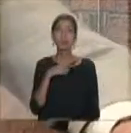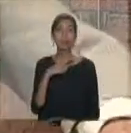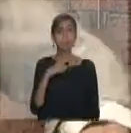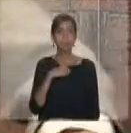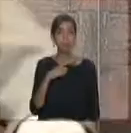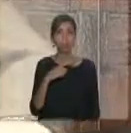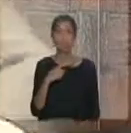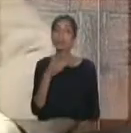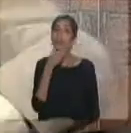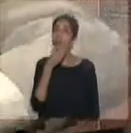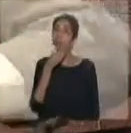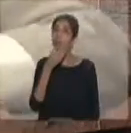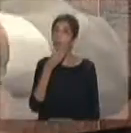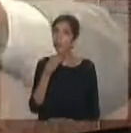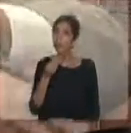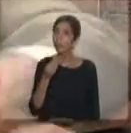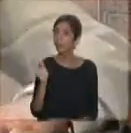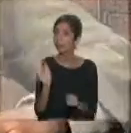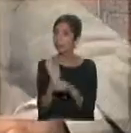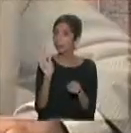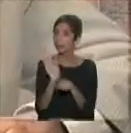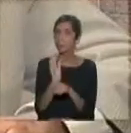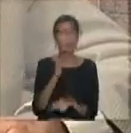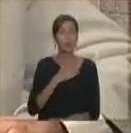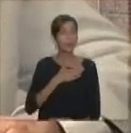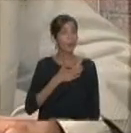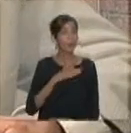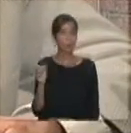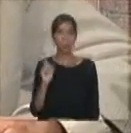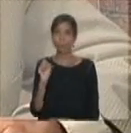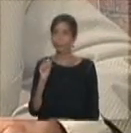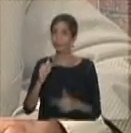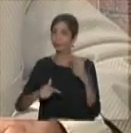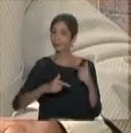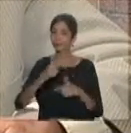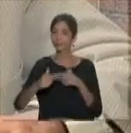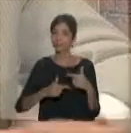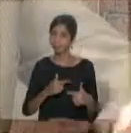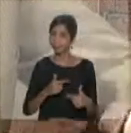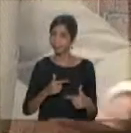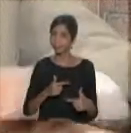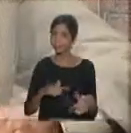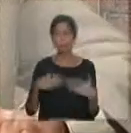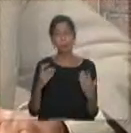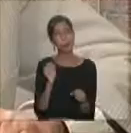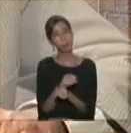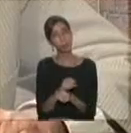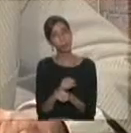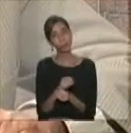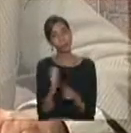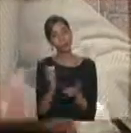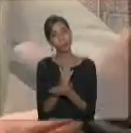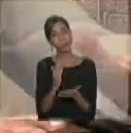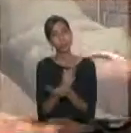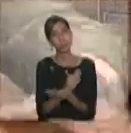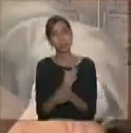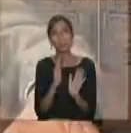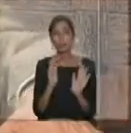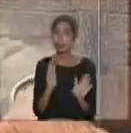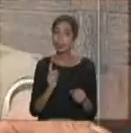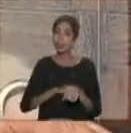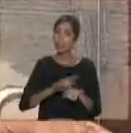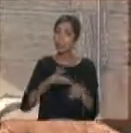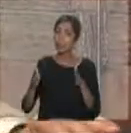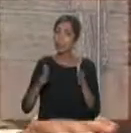um leitor que não está gostando nada do trabalho que vocês estão fazendo. E aí ele parou de fazer a revista. Mas enquanto